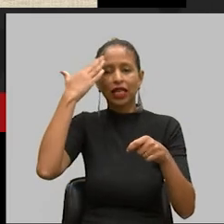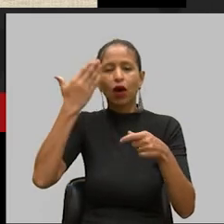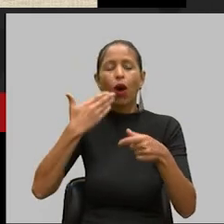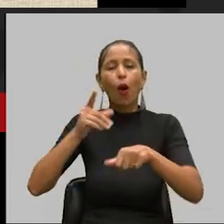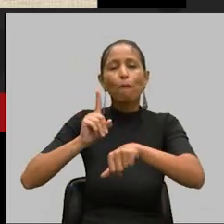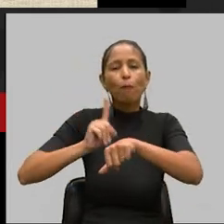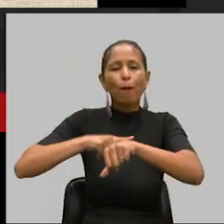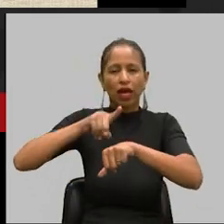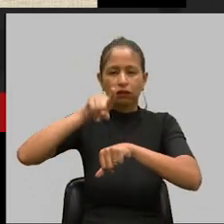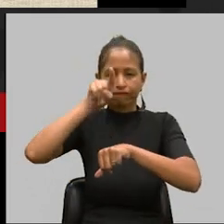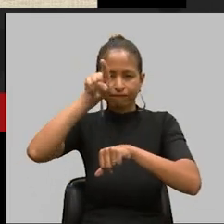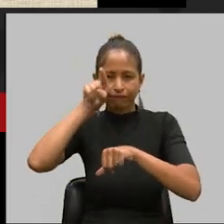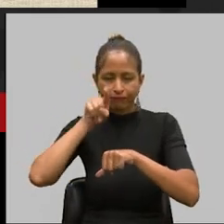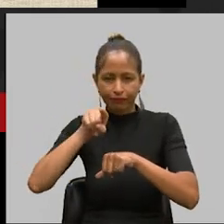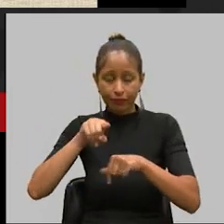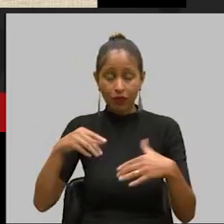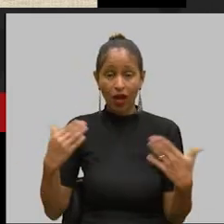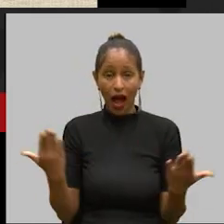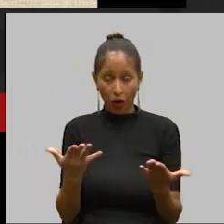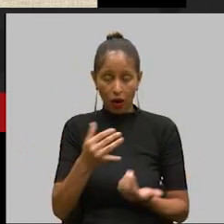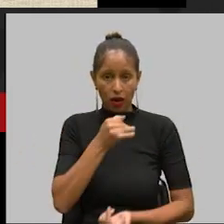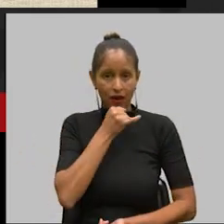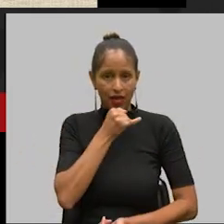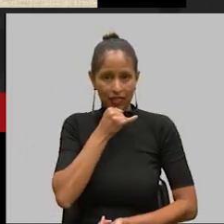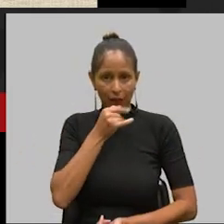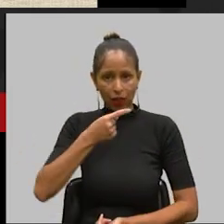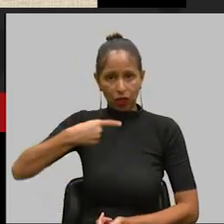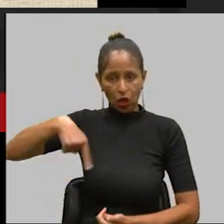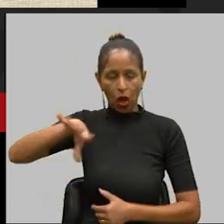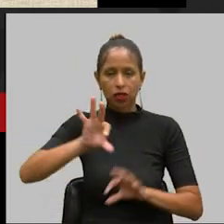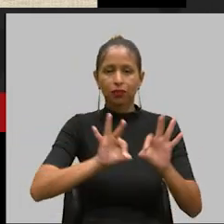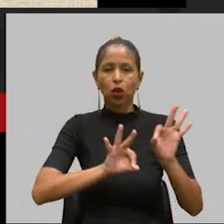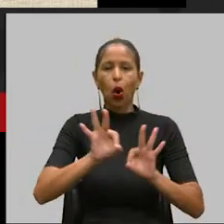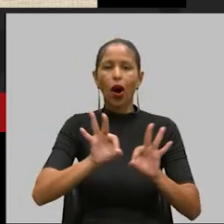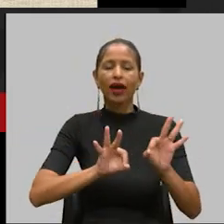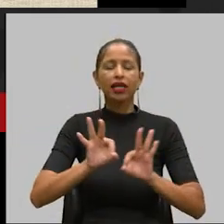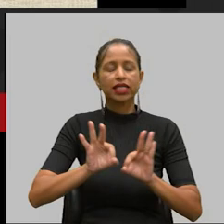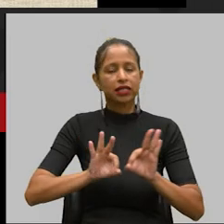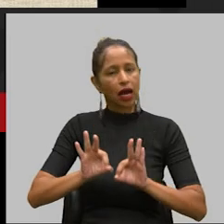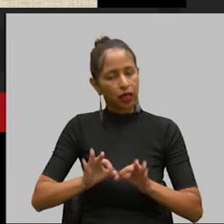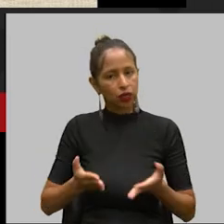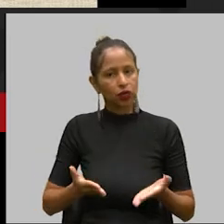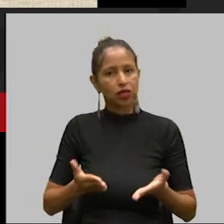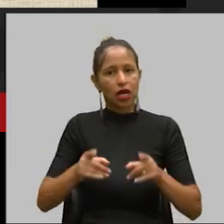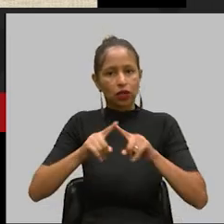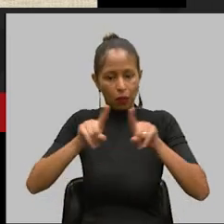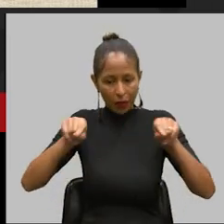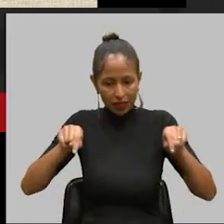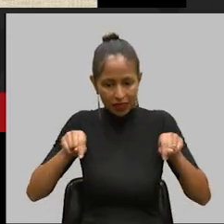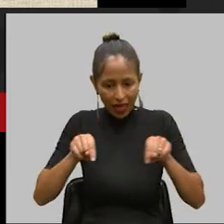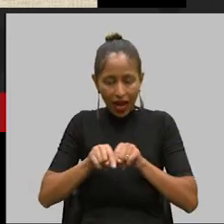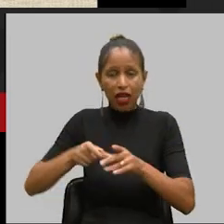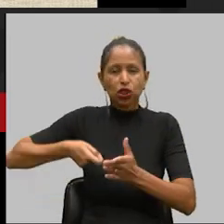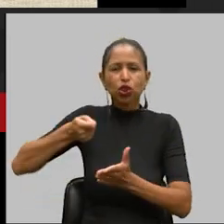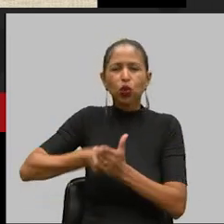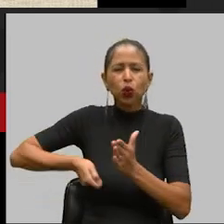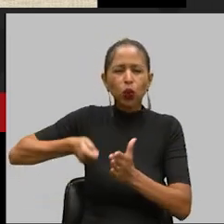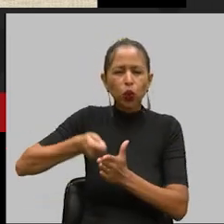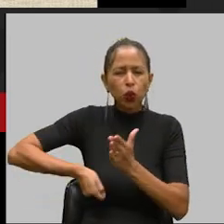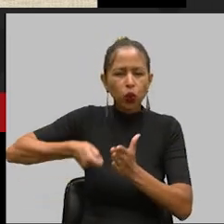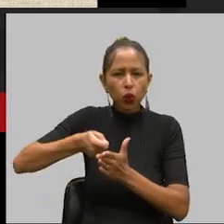de cada um né agora por exemplo nós estamos organizados numa ação de luta